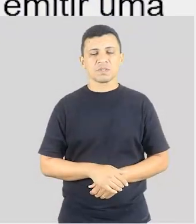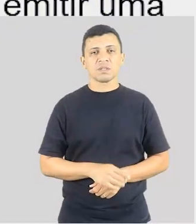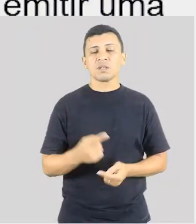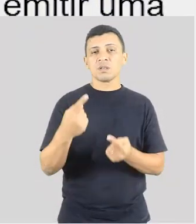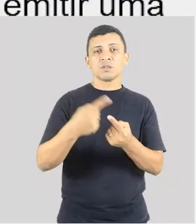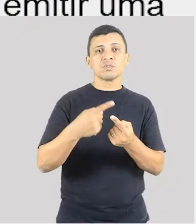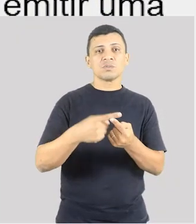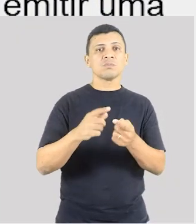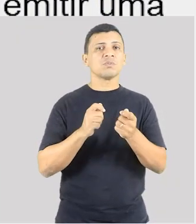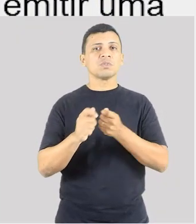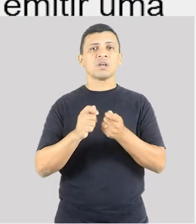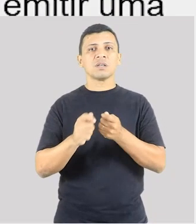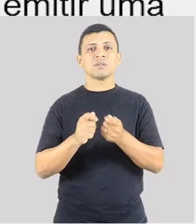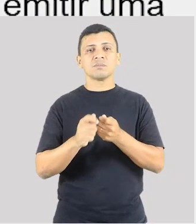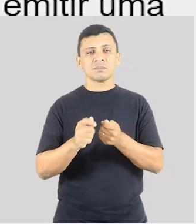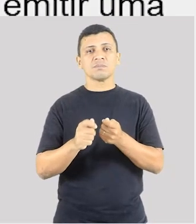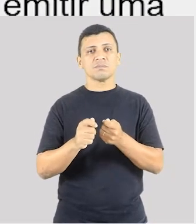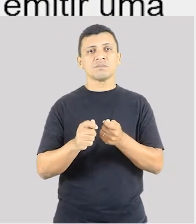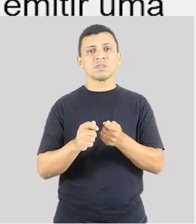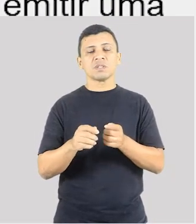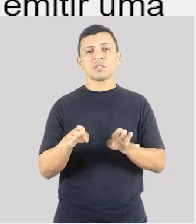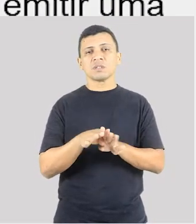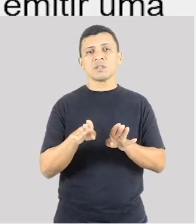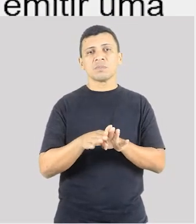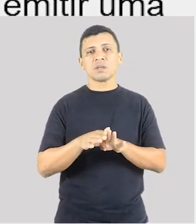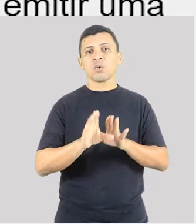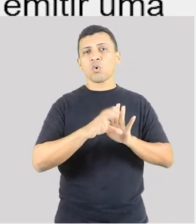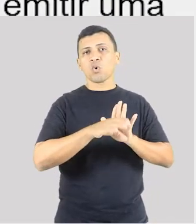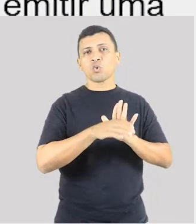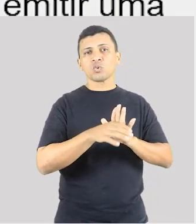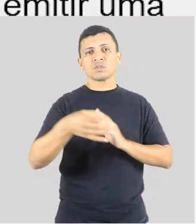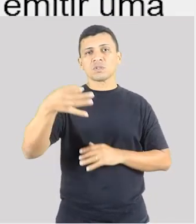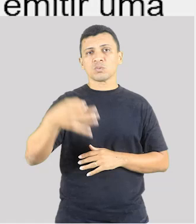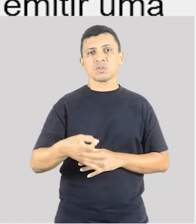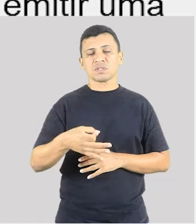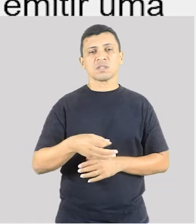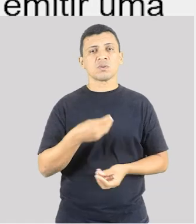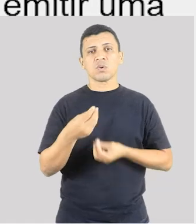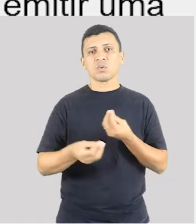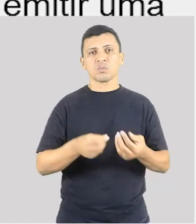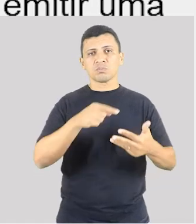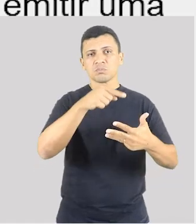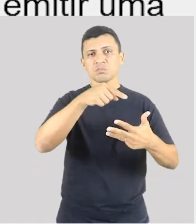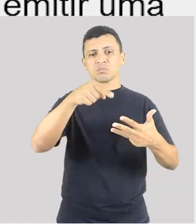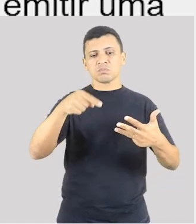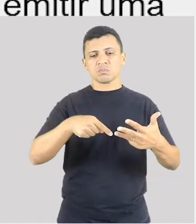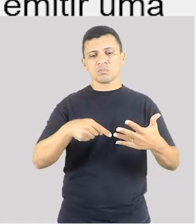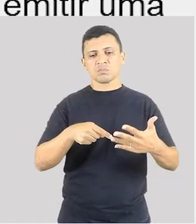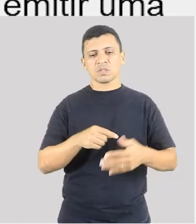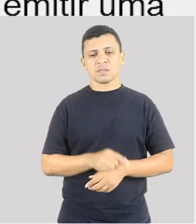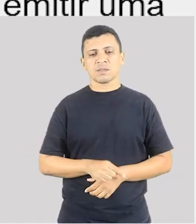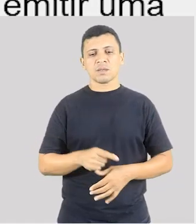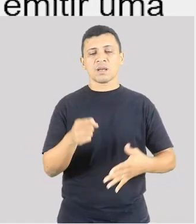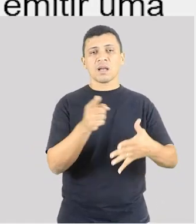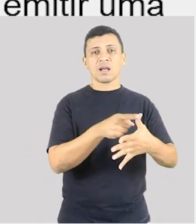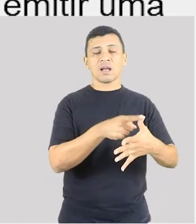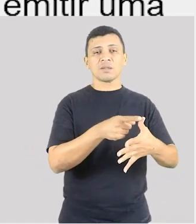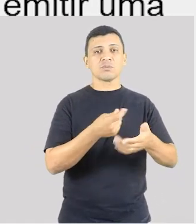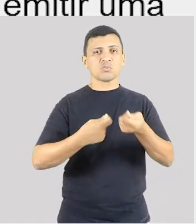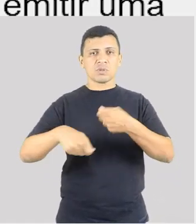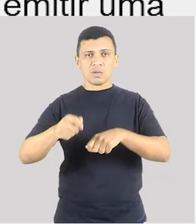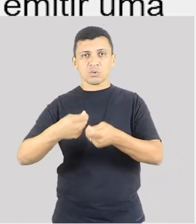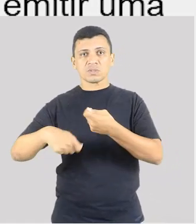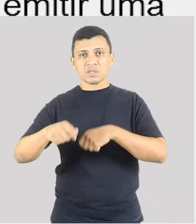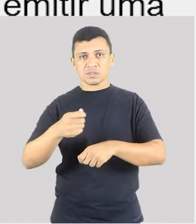dos Atos Administrativos e pede que você conceitue corretamente quanto às espécies. Letra A. Os atos administrativos